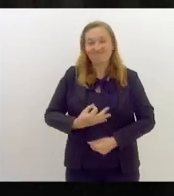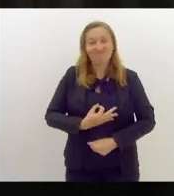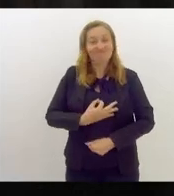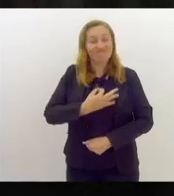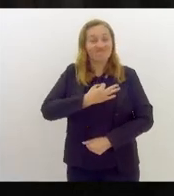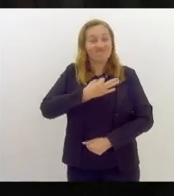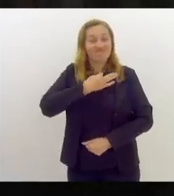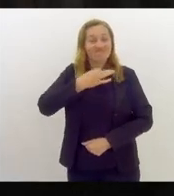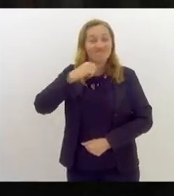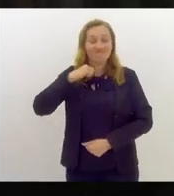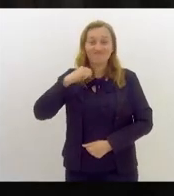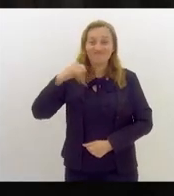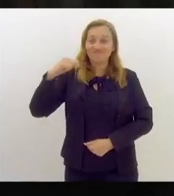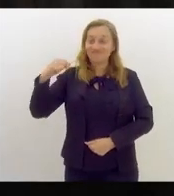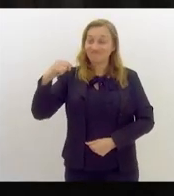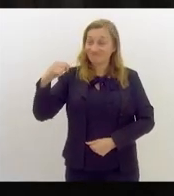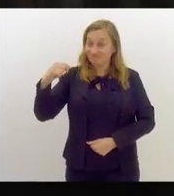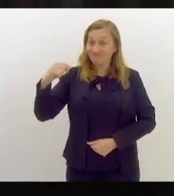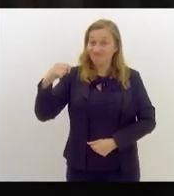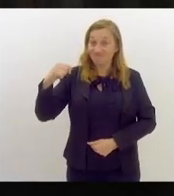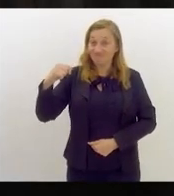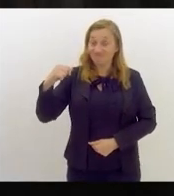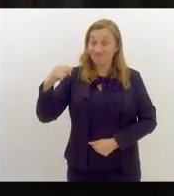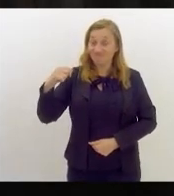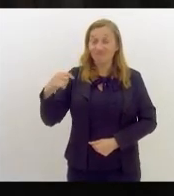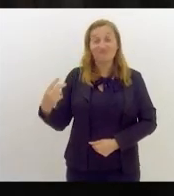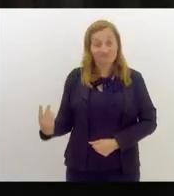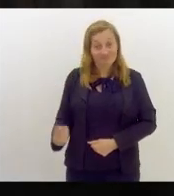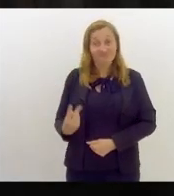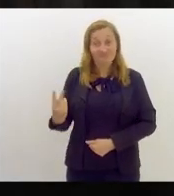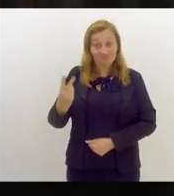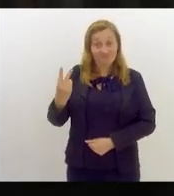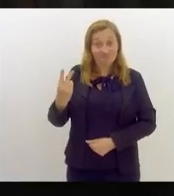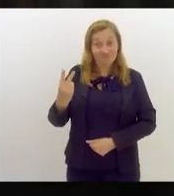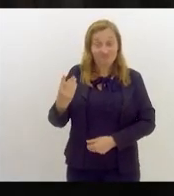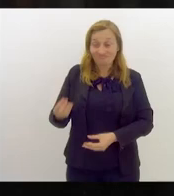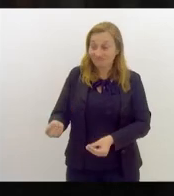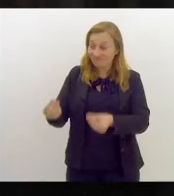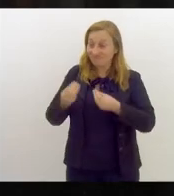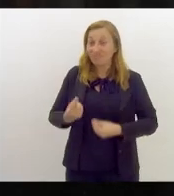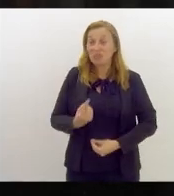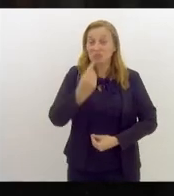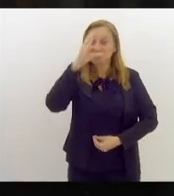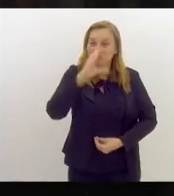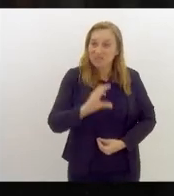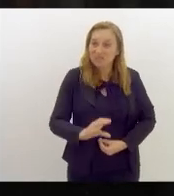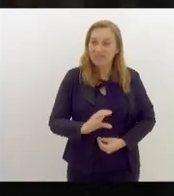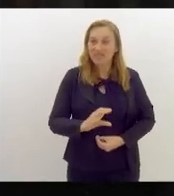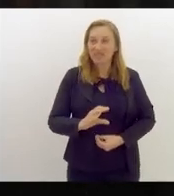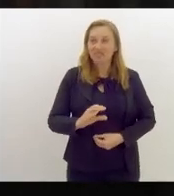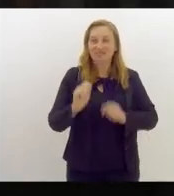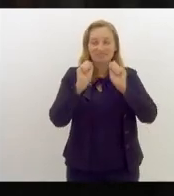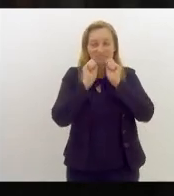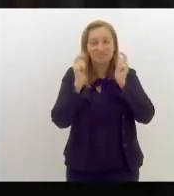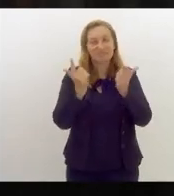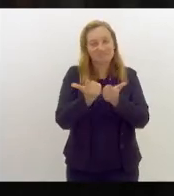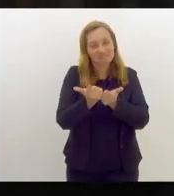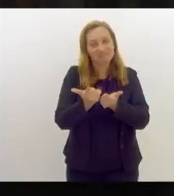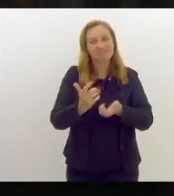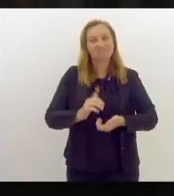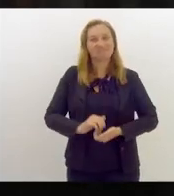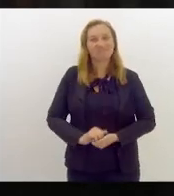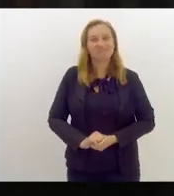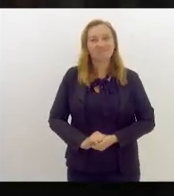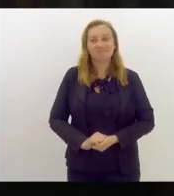a mais alta distinção honorífica concedida a um cidadão por esta Assembleia Legislativa